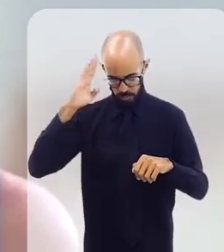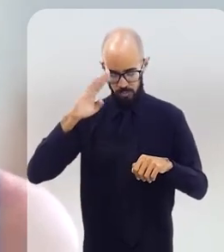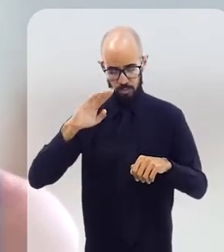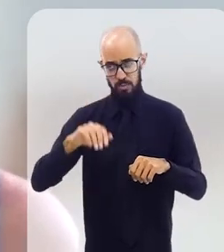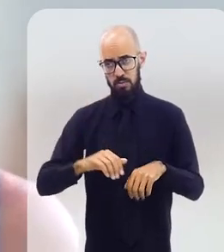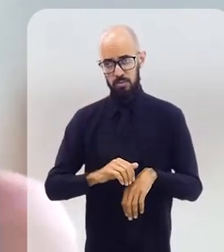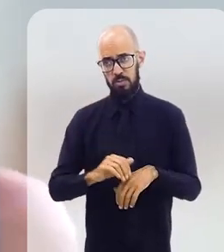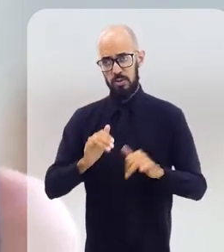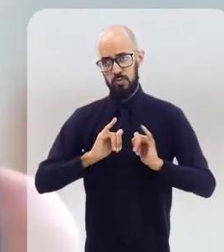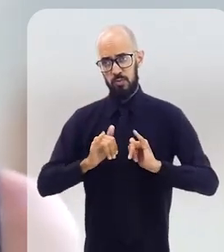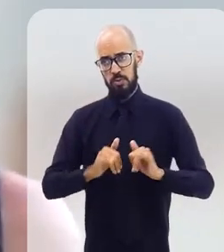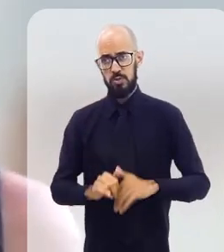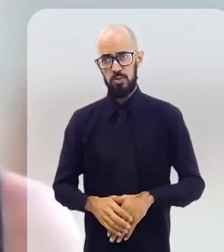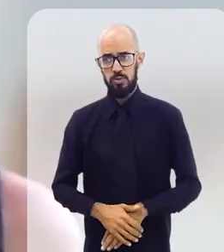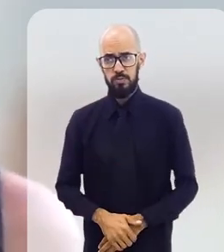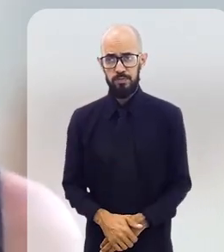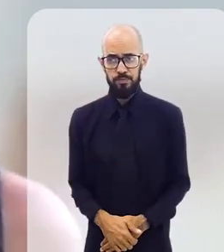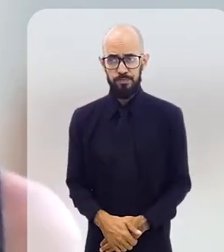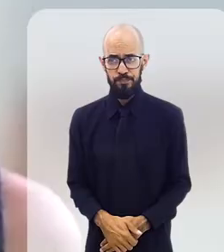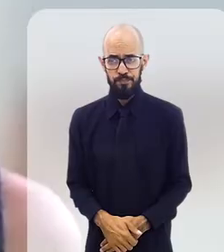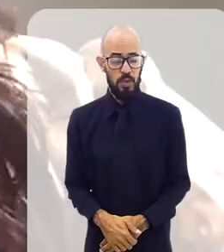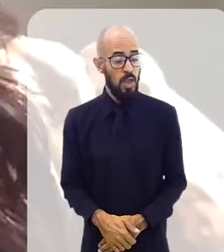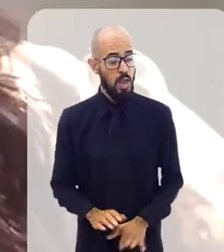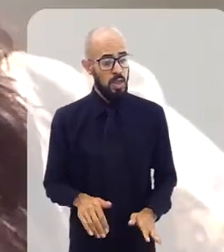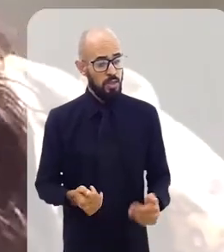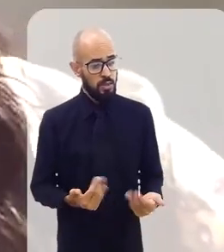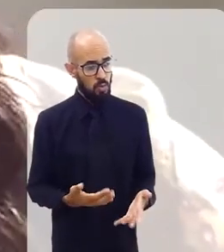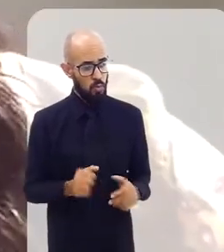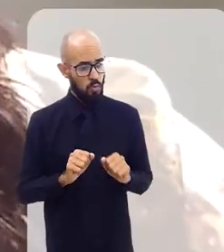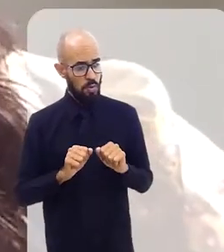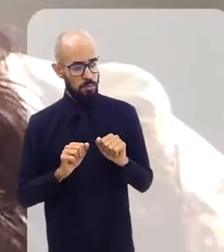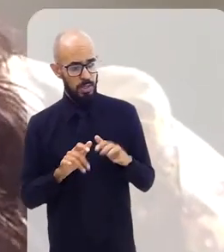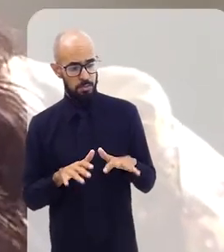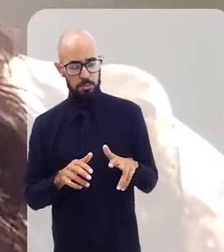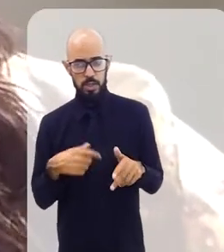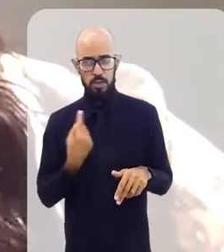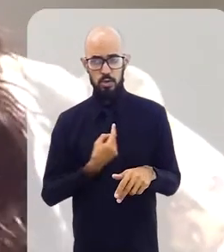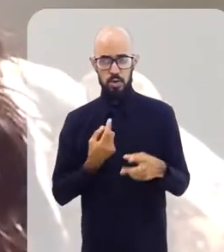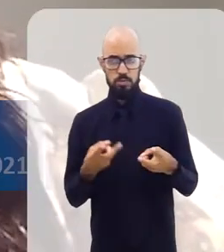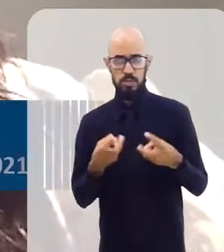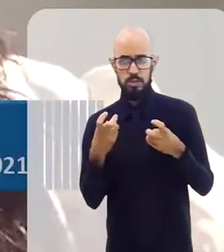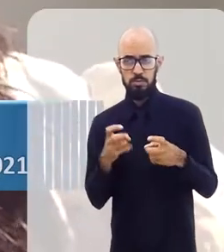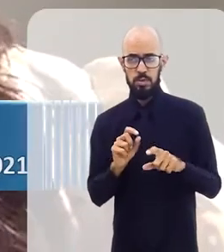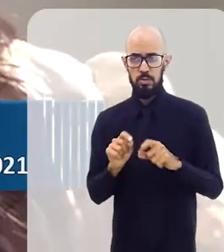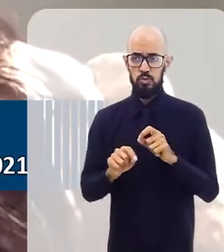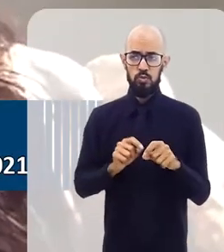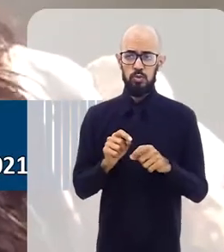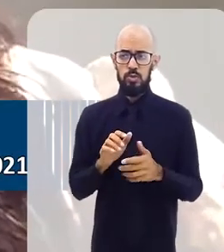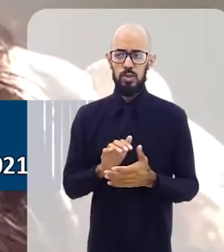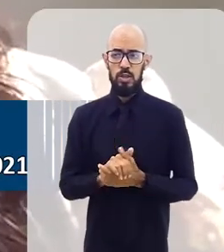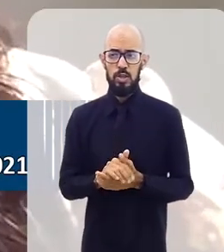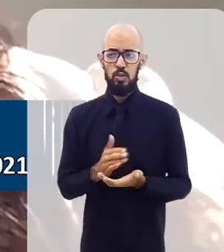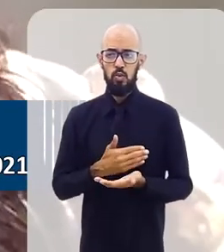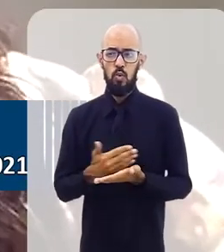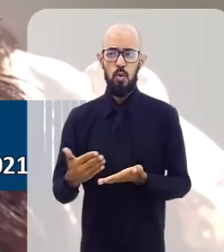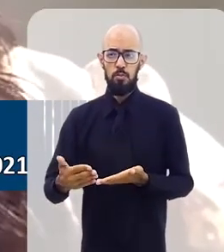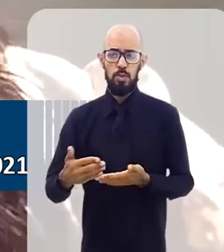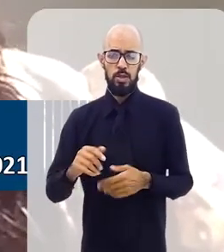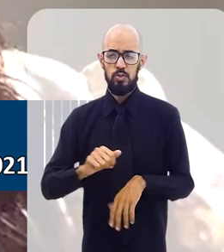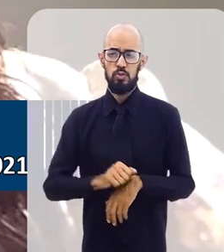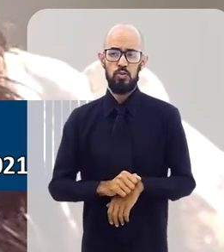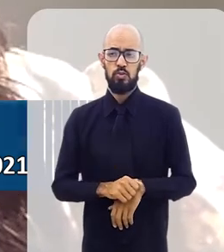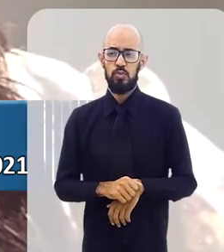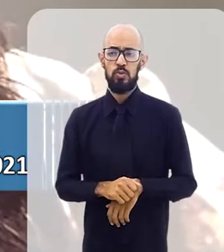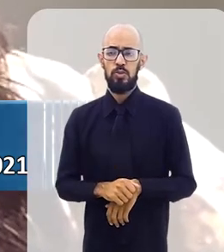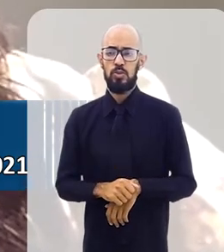transformação dessas empresas. Com a pandemia, uma coisa que a gente notou bastante foi principalmente lá no começo,